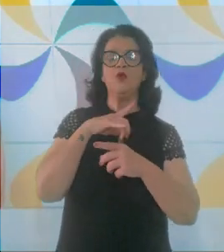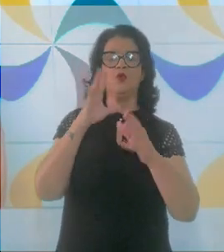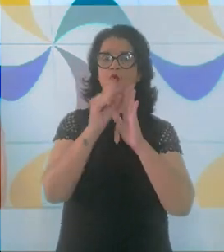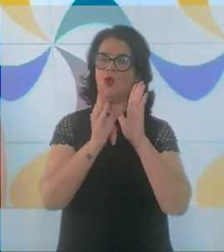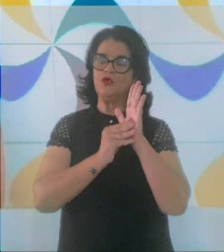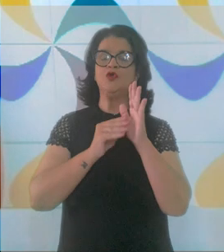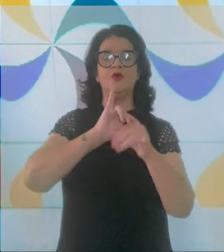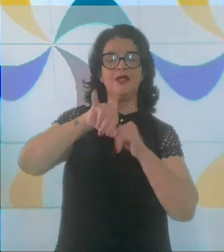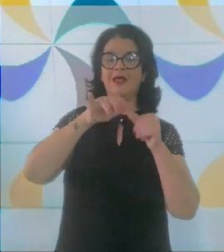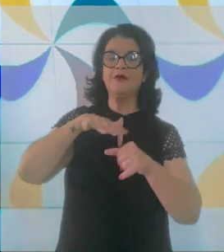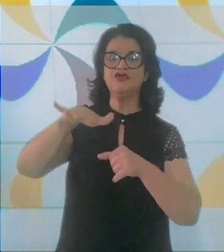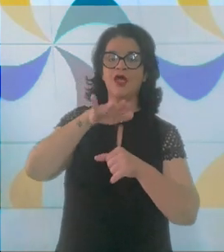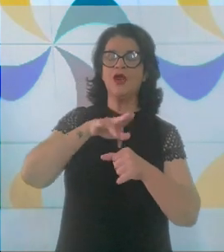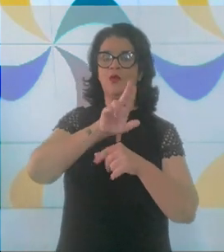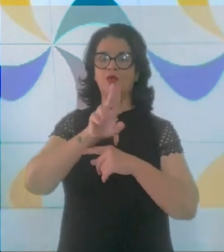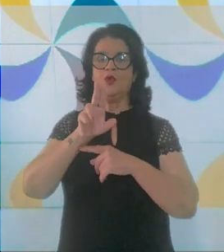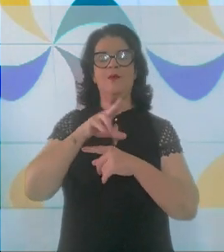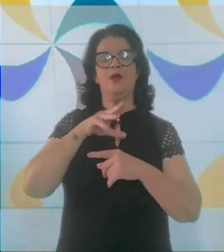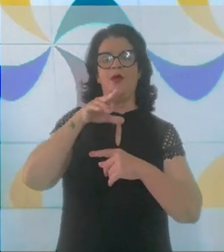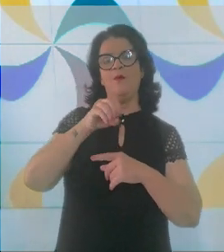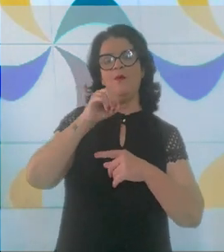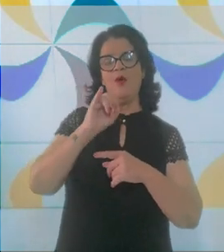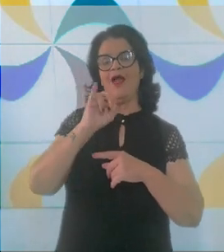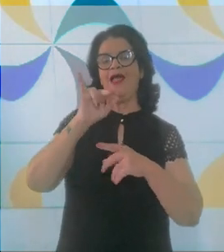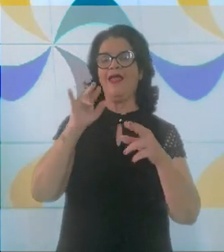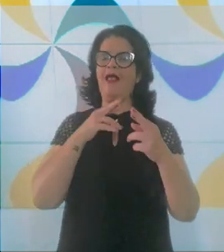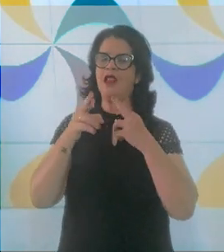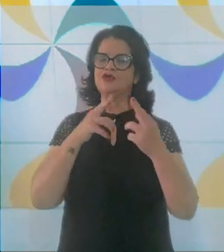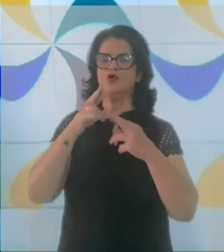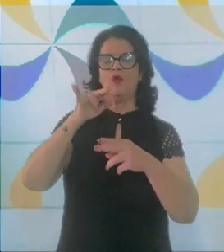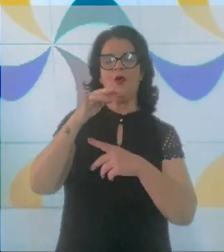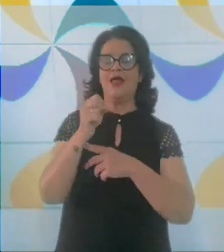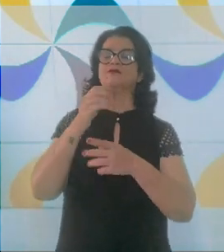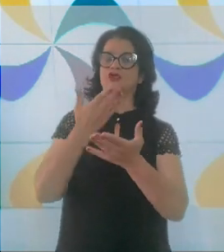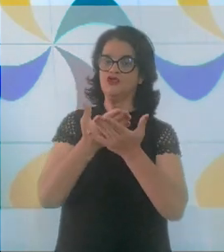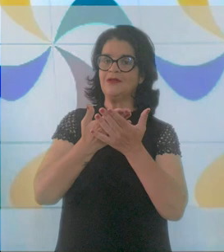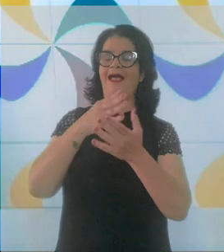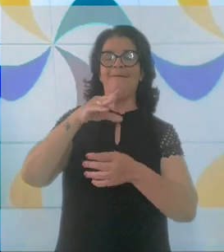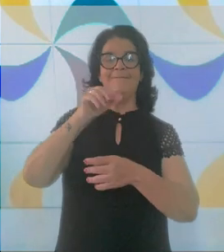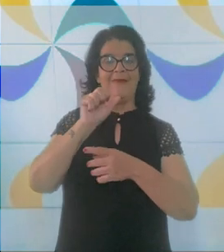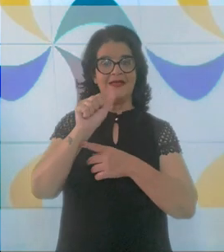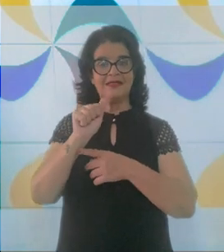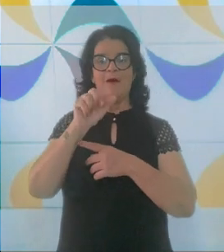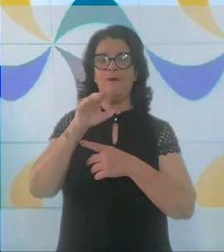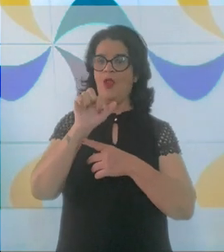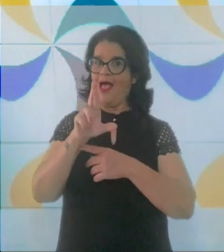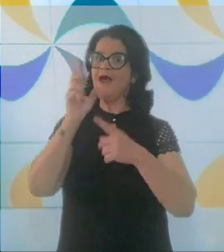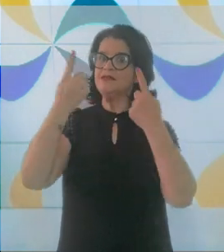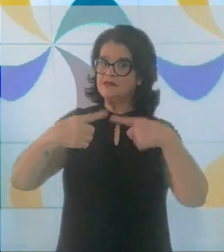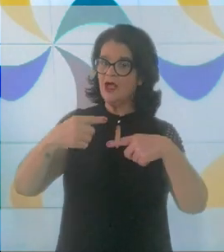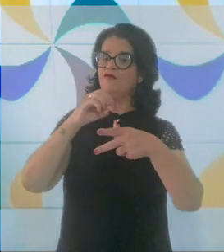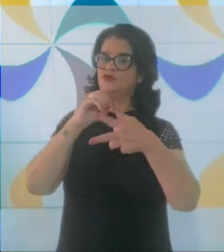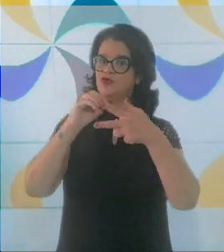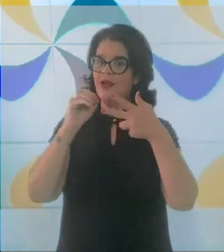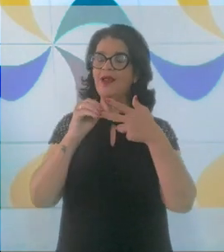conteúdo de química geral, denominado mol e relações molares. Estudar massa molar é um dos grandes desafios no Enem e